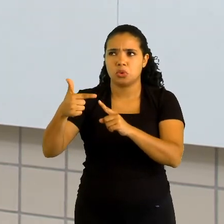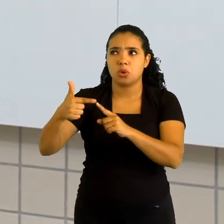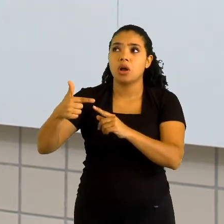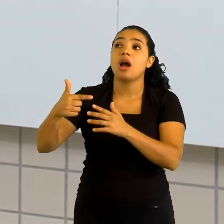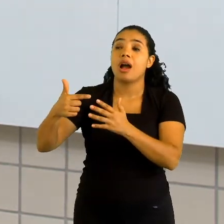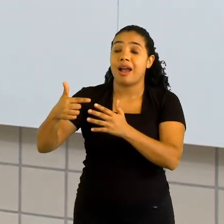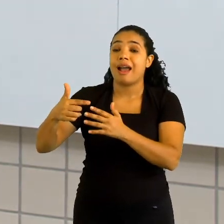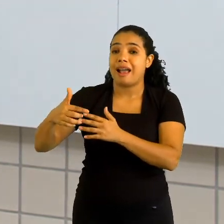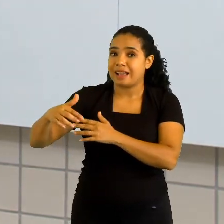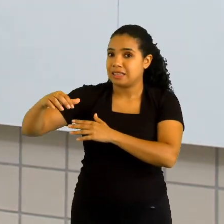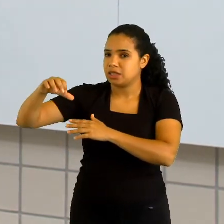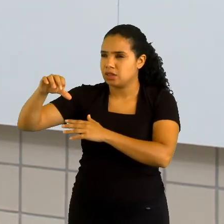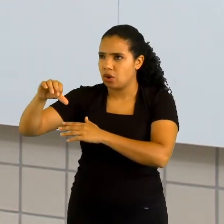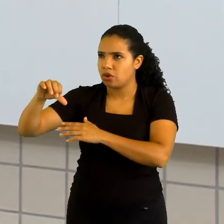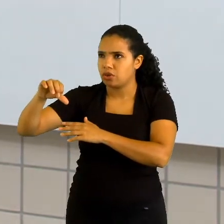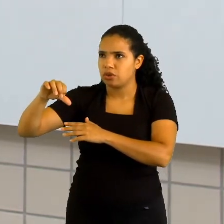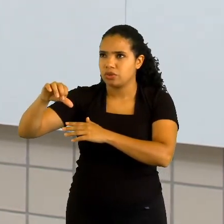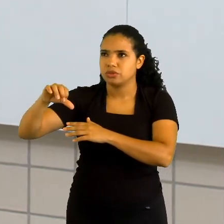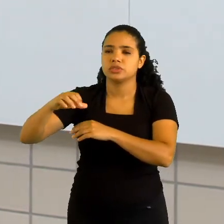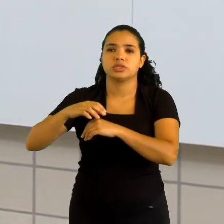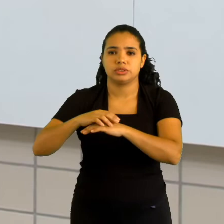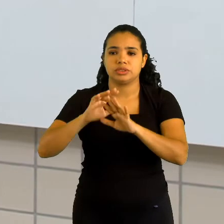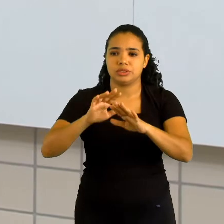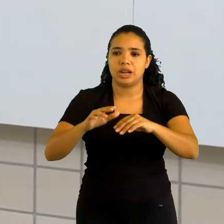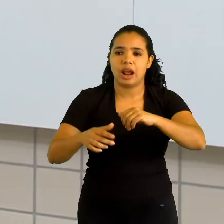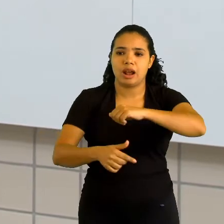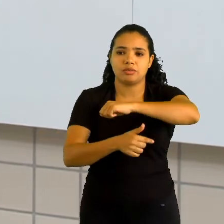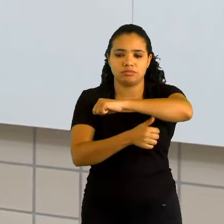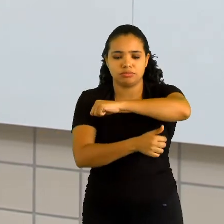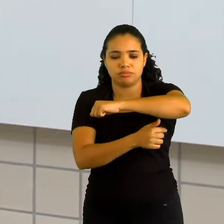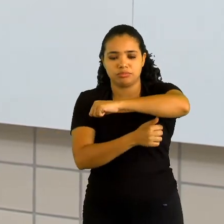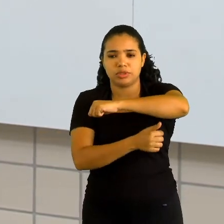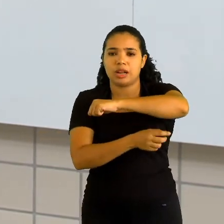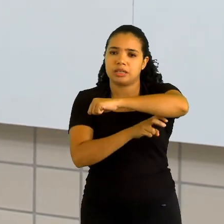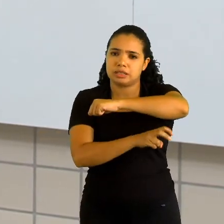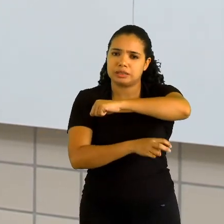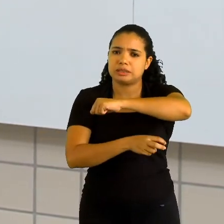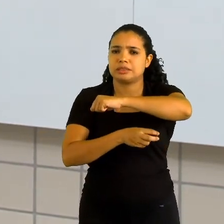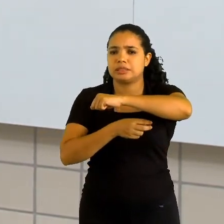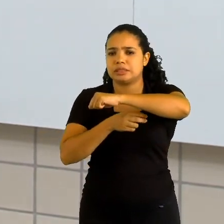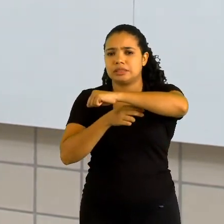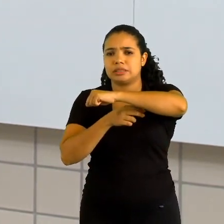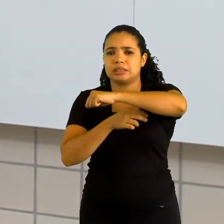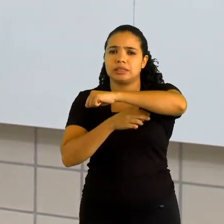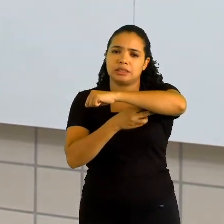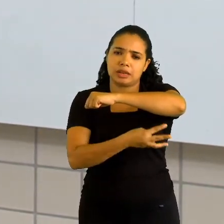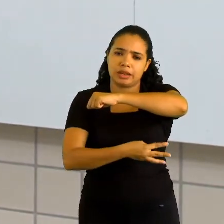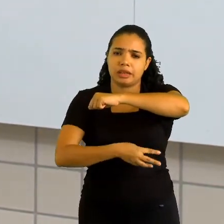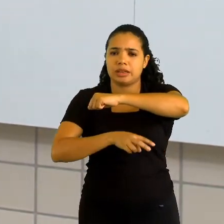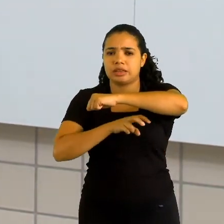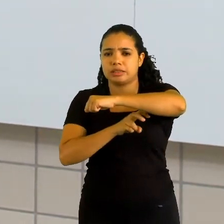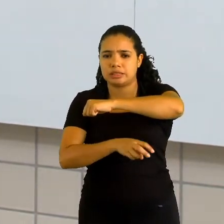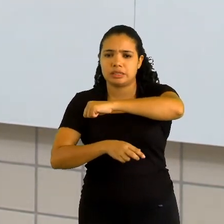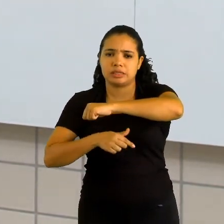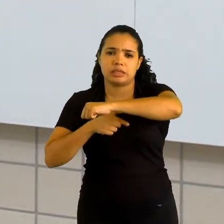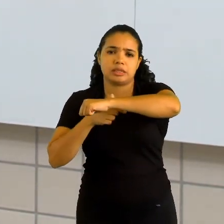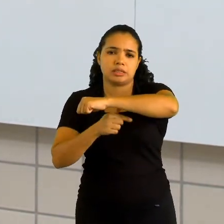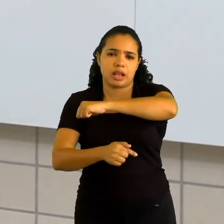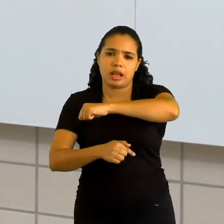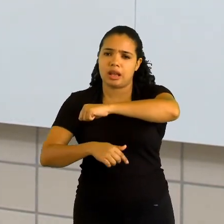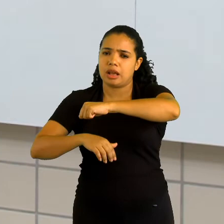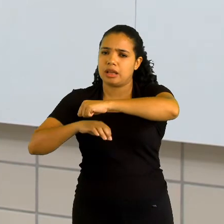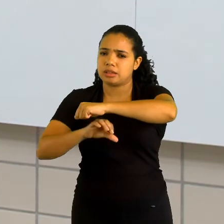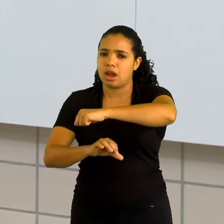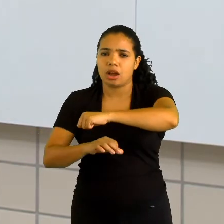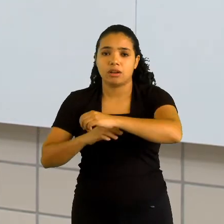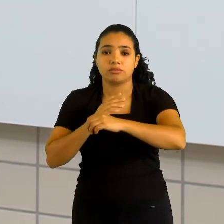assim sucessivamente, beleza? Bem, olha só. Outra coisa que eu preciso compreender com a reta numérica é